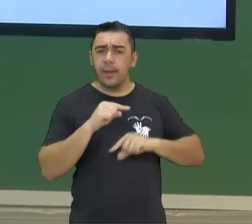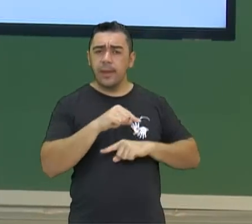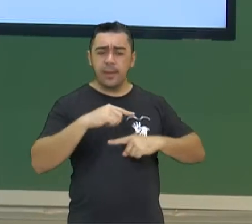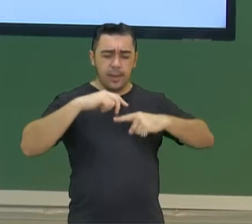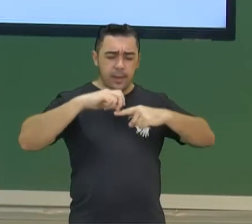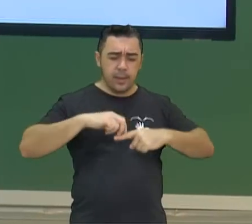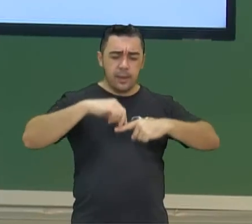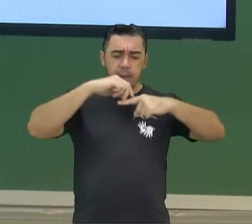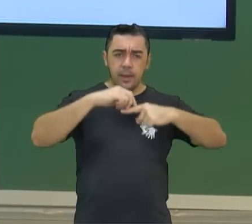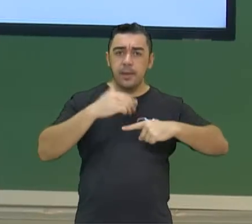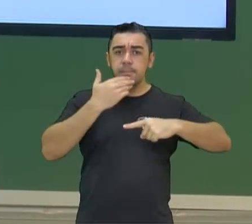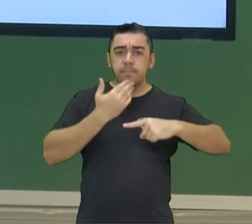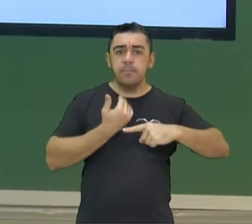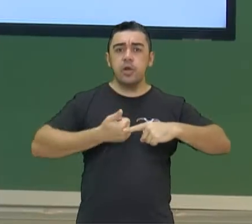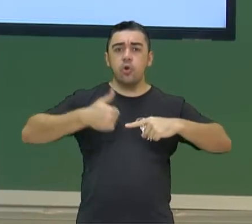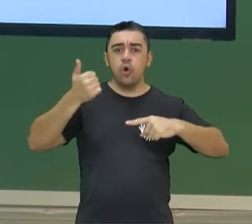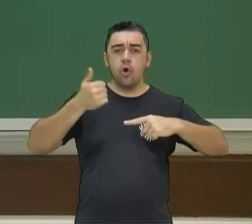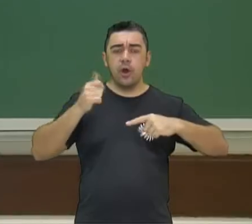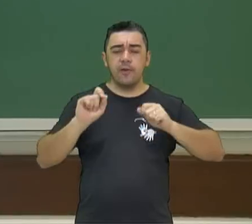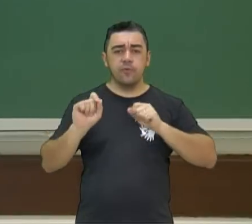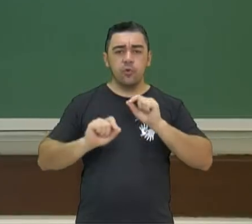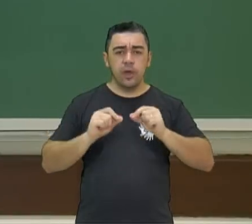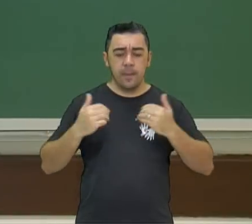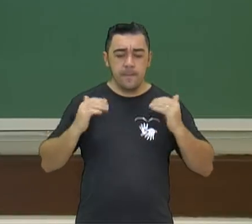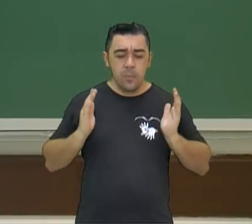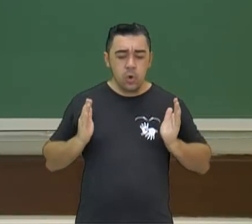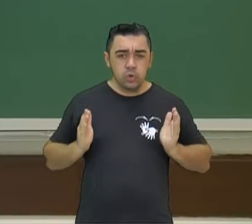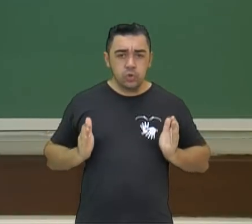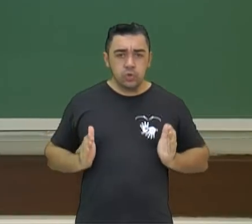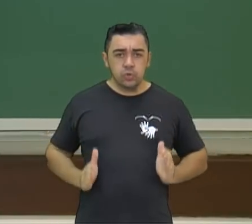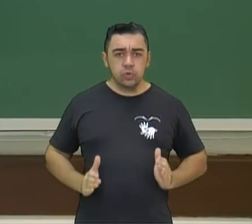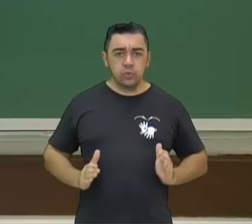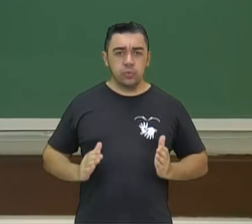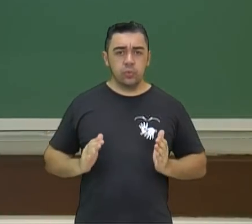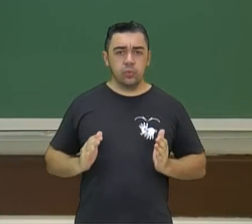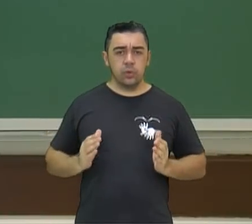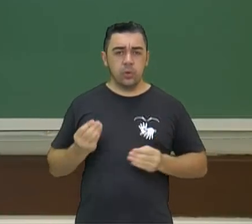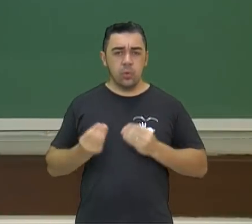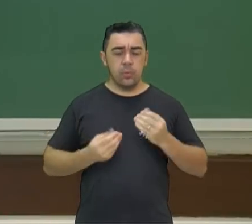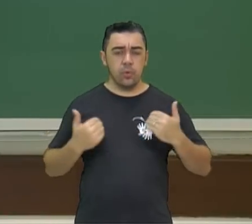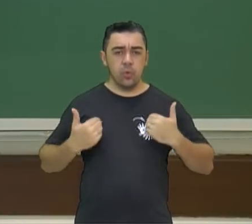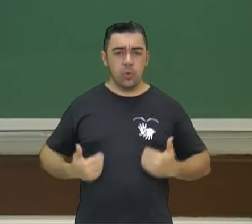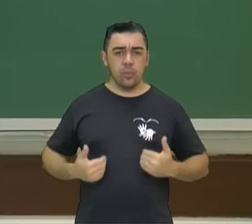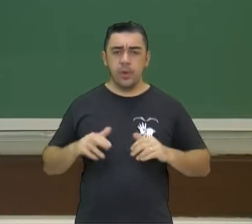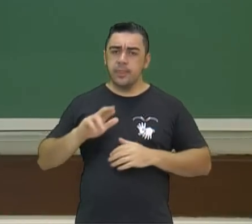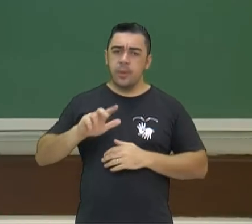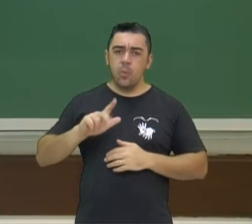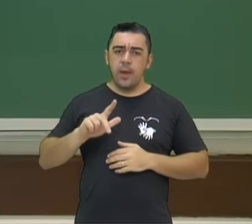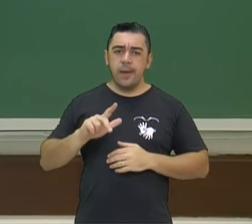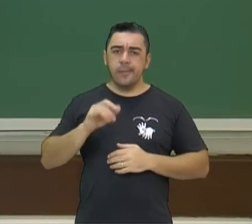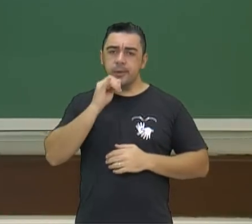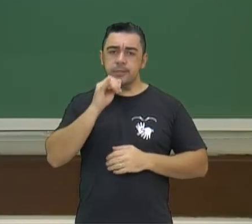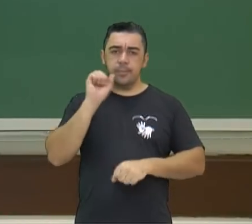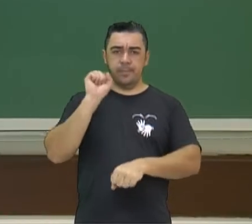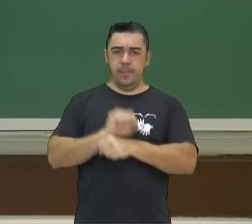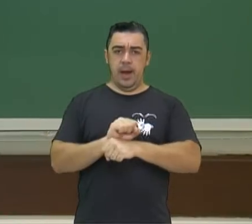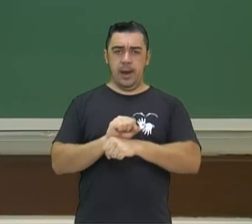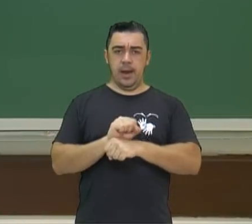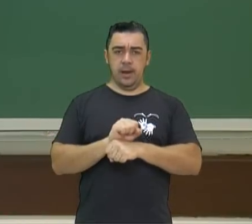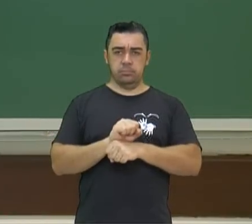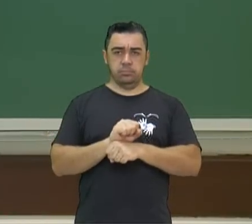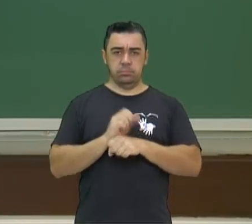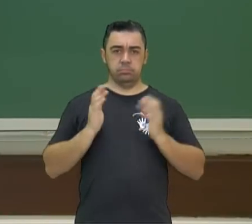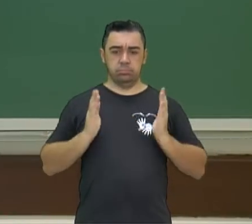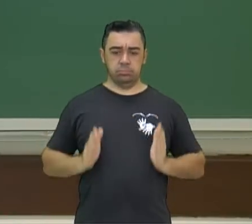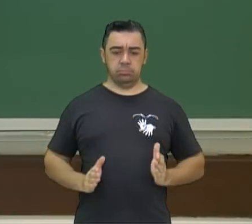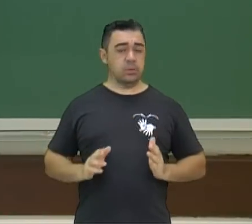melhorando inclusive a prática da escalada. Quando a gente fala em postura, a gente não quer dizer estaqueado, né, reto, mas que